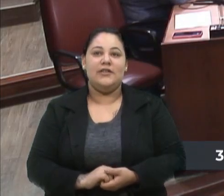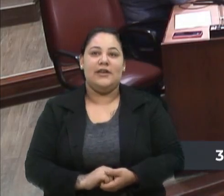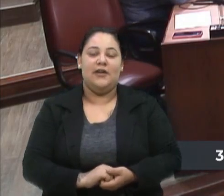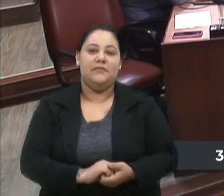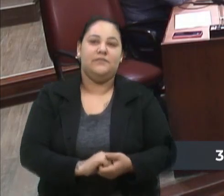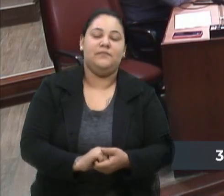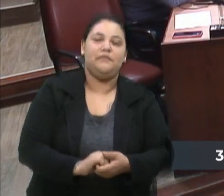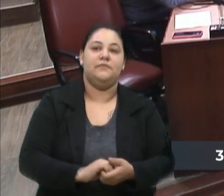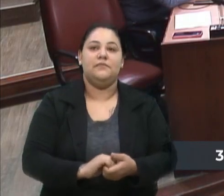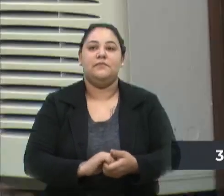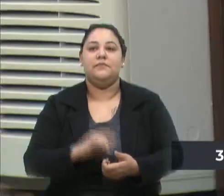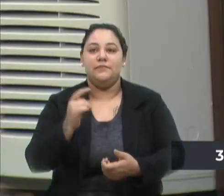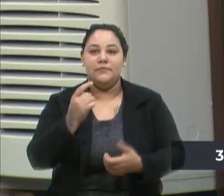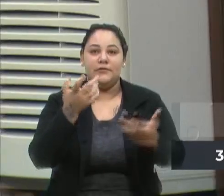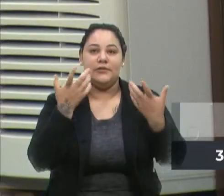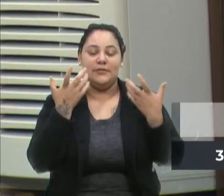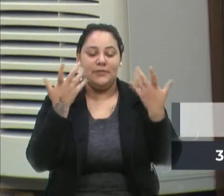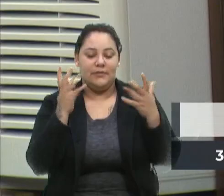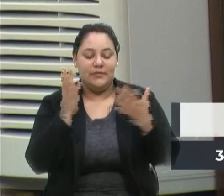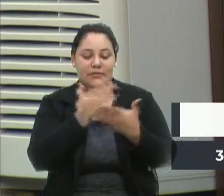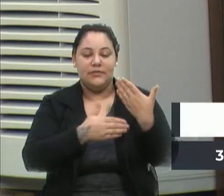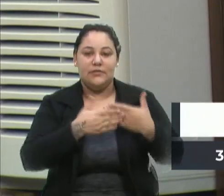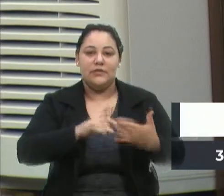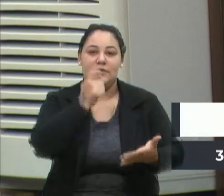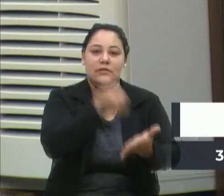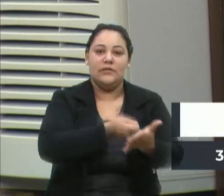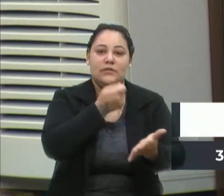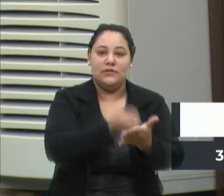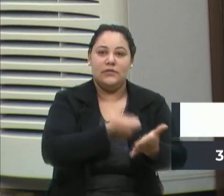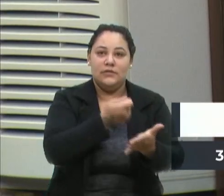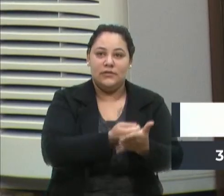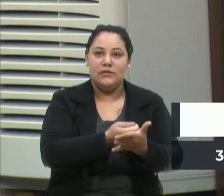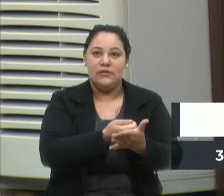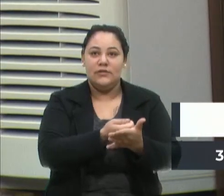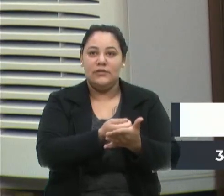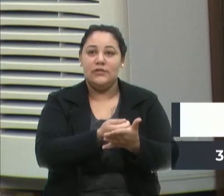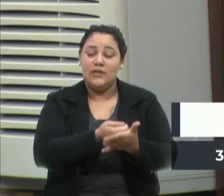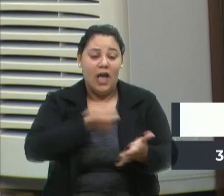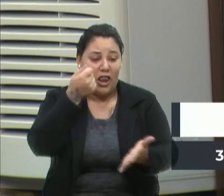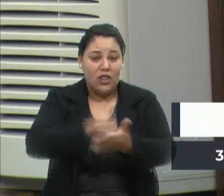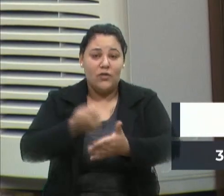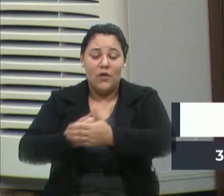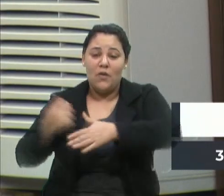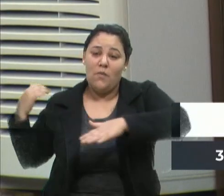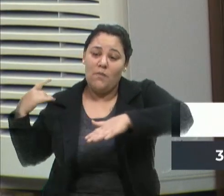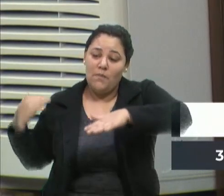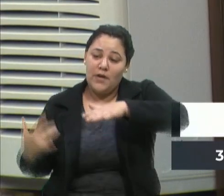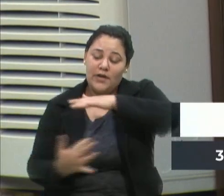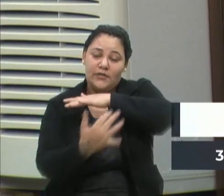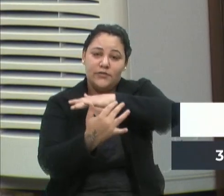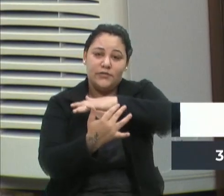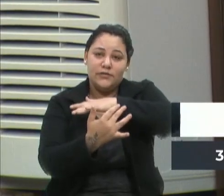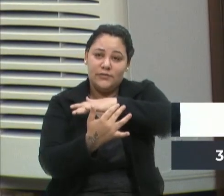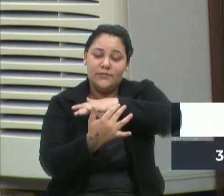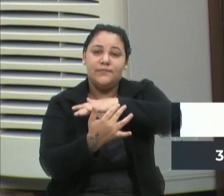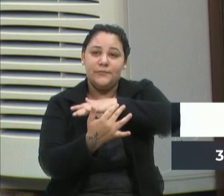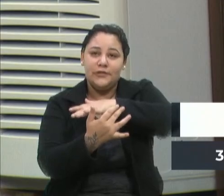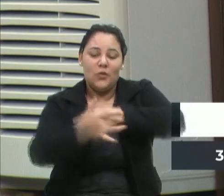Caxias tem espaço para todos, é uma luta, e a luta dos imigrantes aqui que estão vencendo também aqui na nossa cidade. Então,